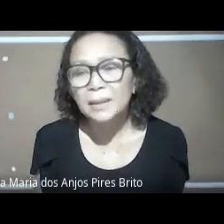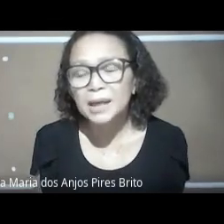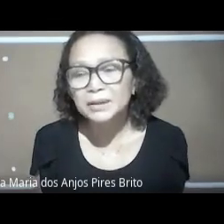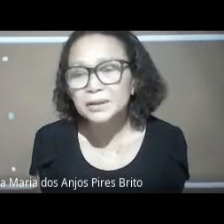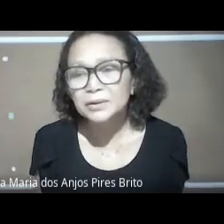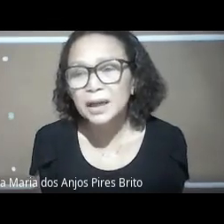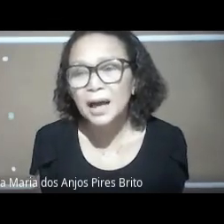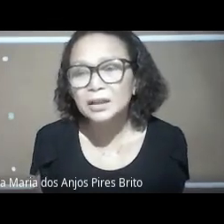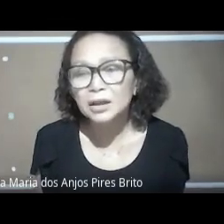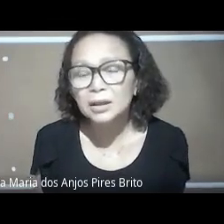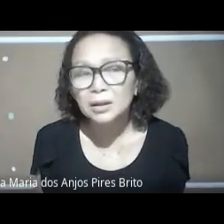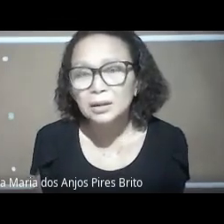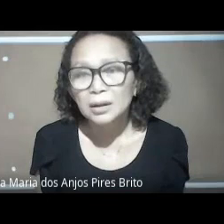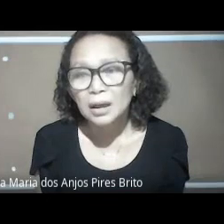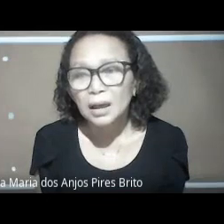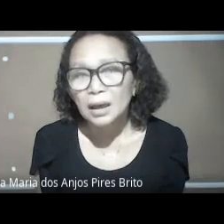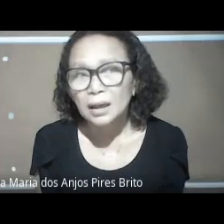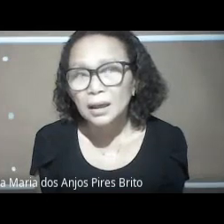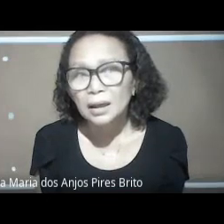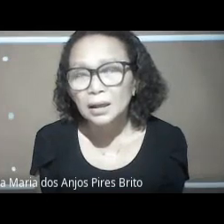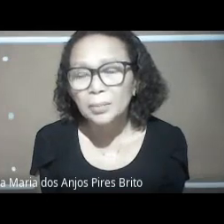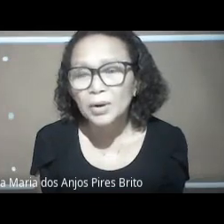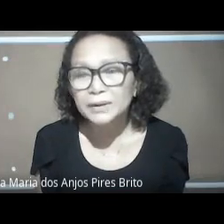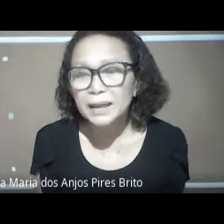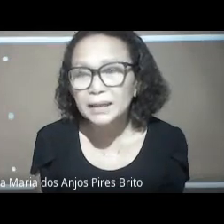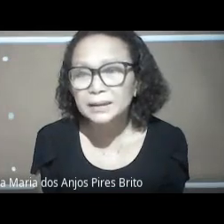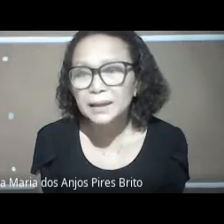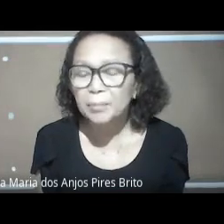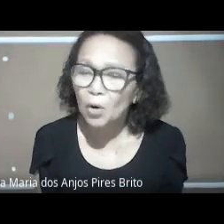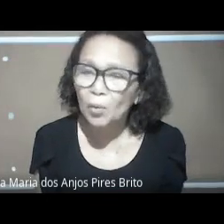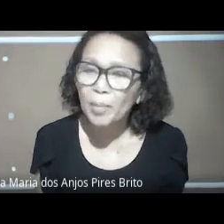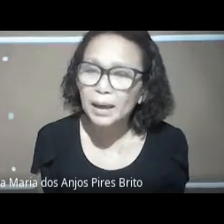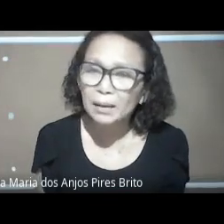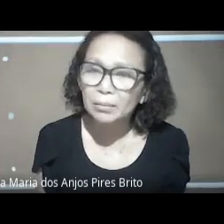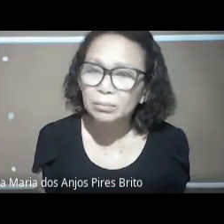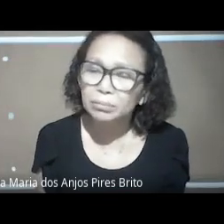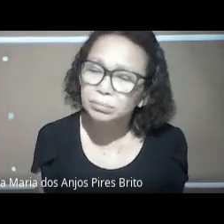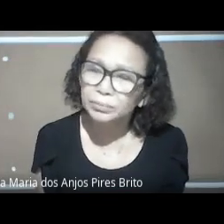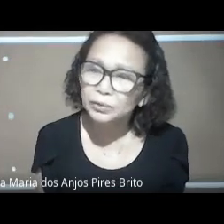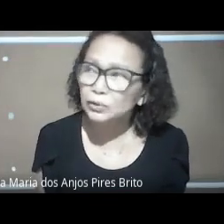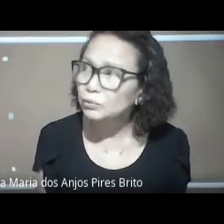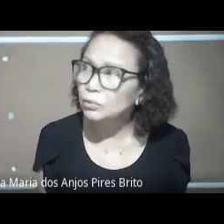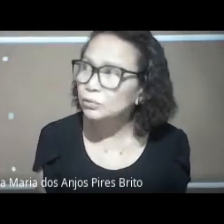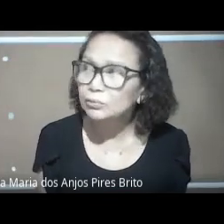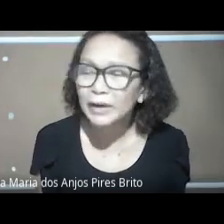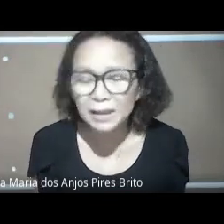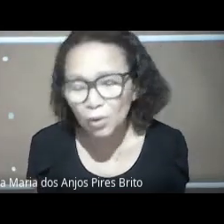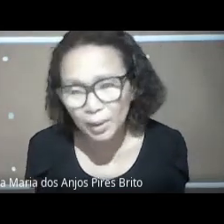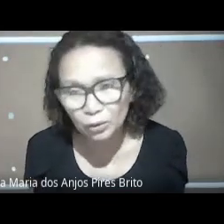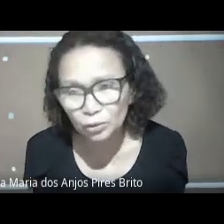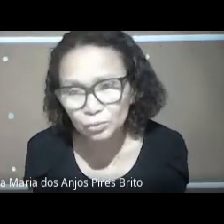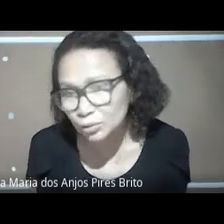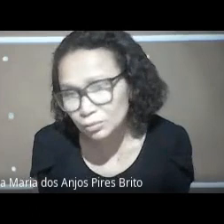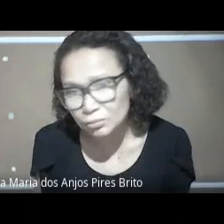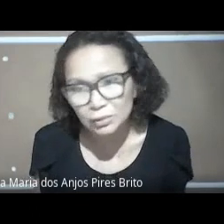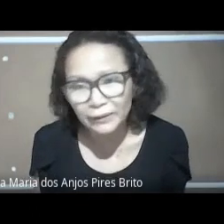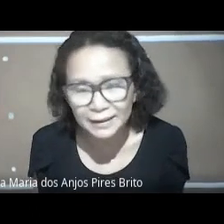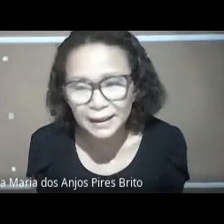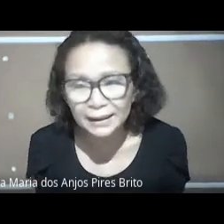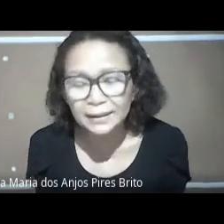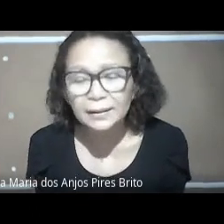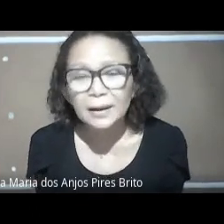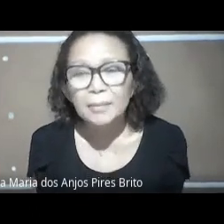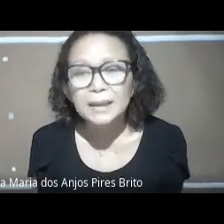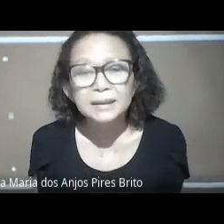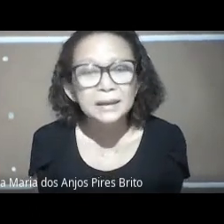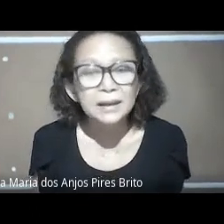Mas aí é preciso que haja, que possa ser bom para... Não vai ser bom para todo mundo, nunca vai